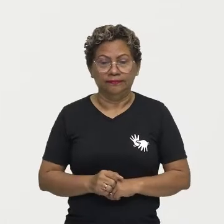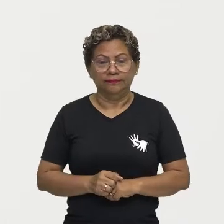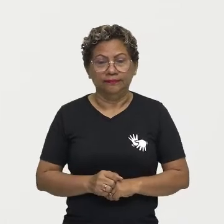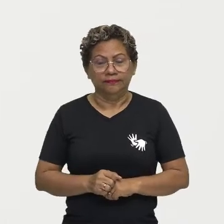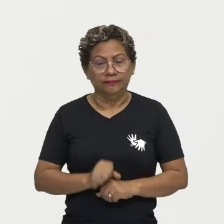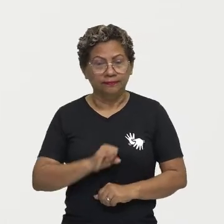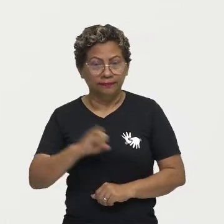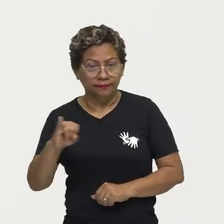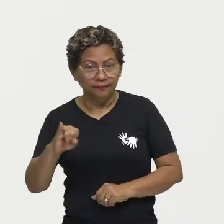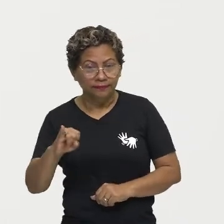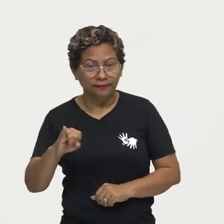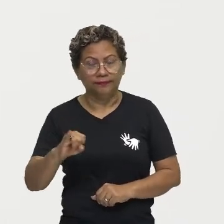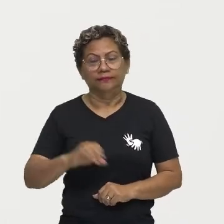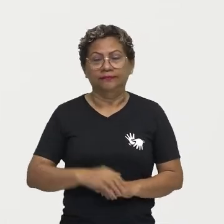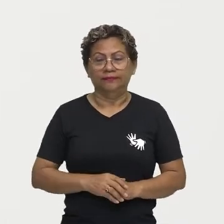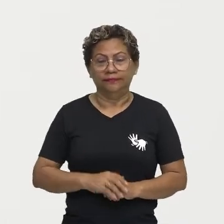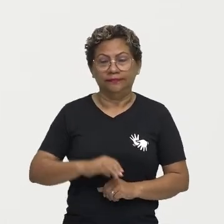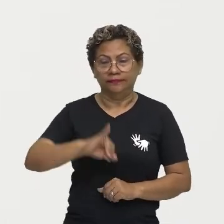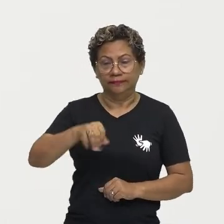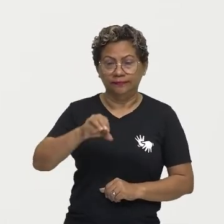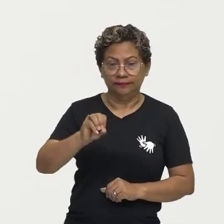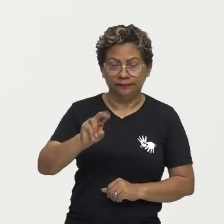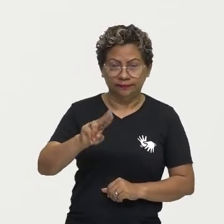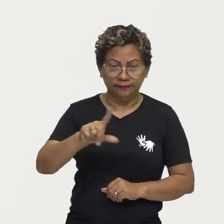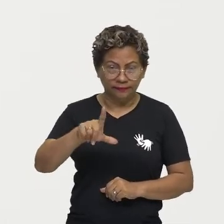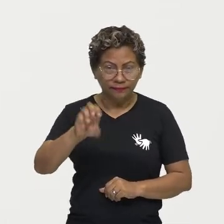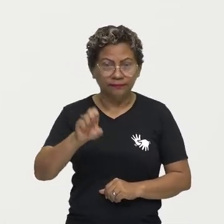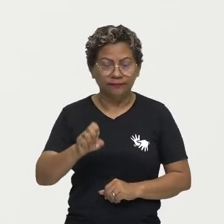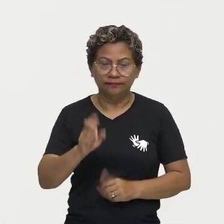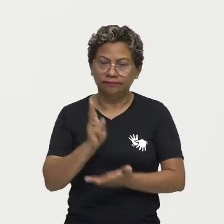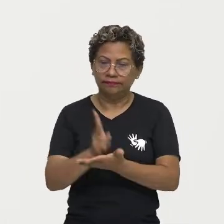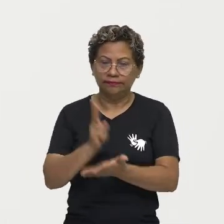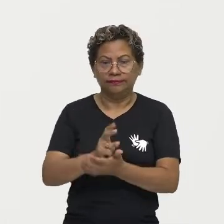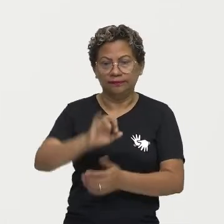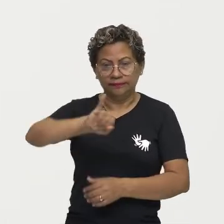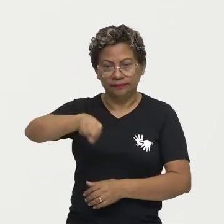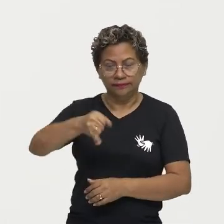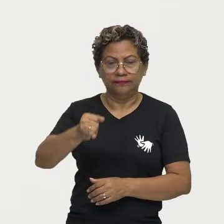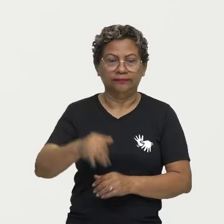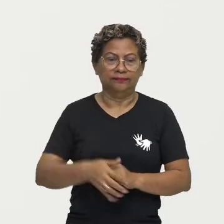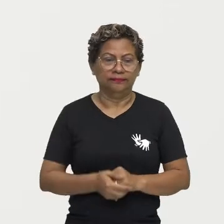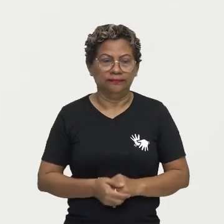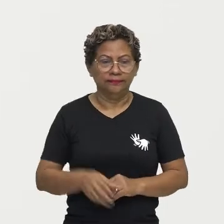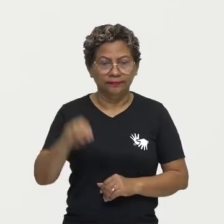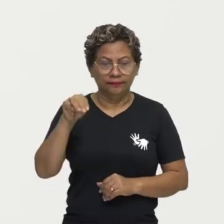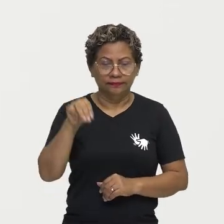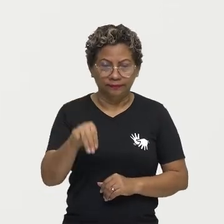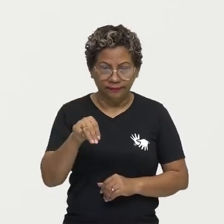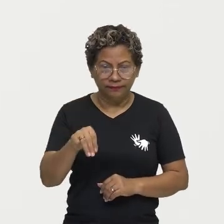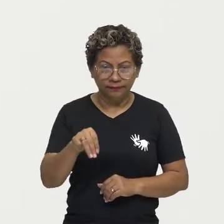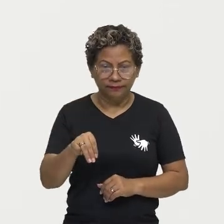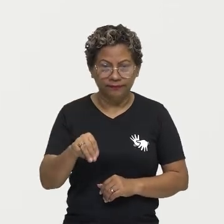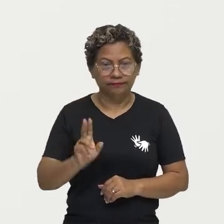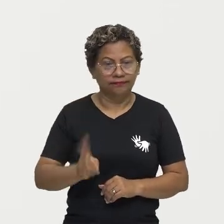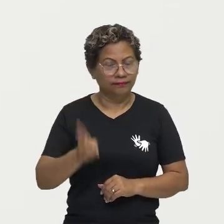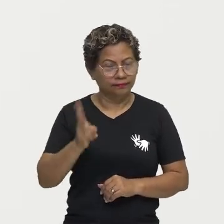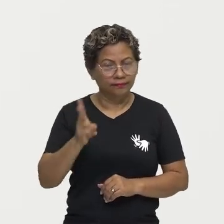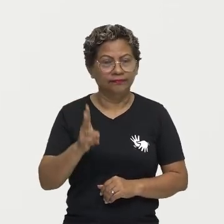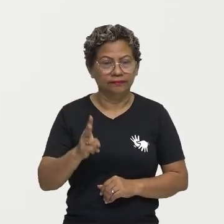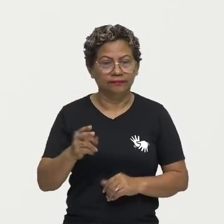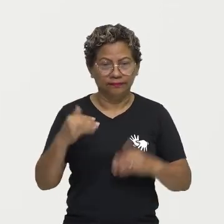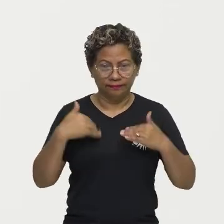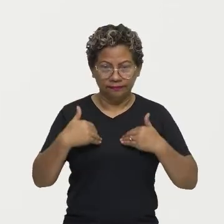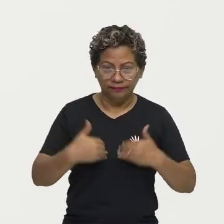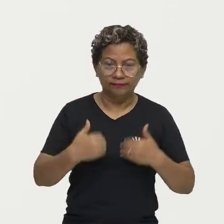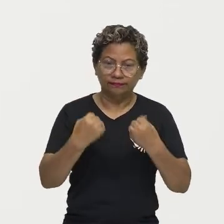se é potencial ou cinética, a gente vai ter energia sempre medida em joule. M continua sendo a massa do corpo, né, que